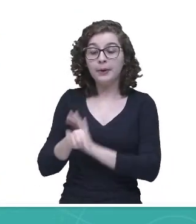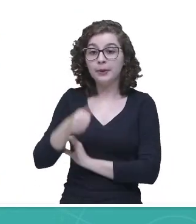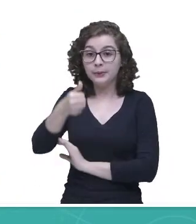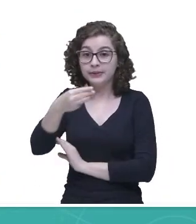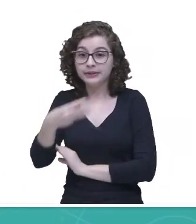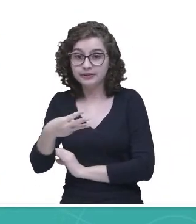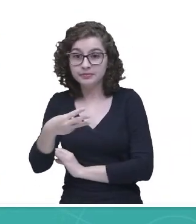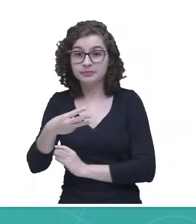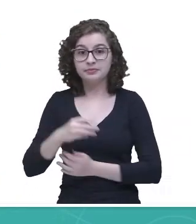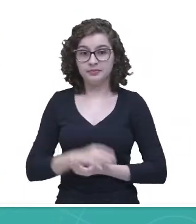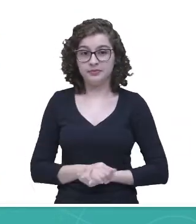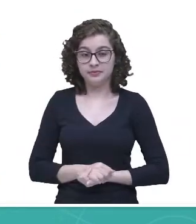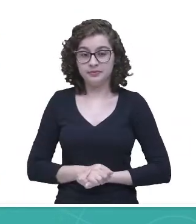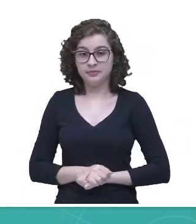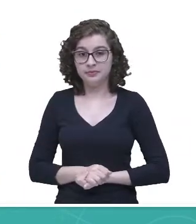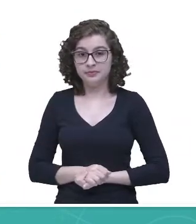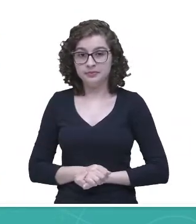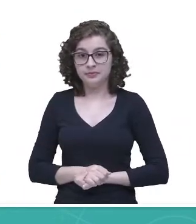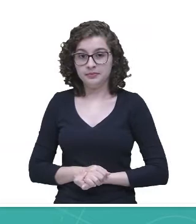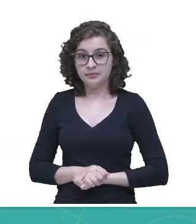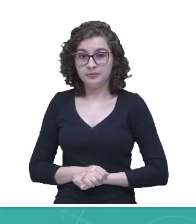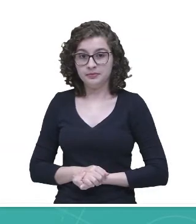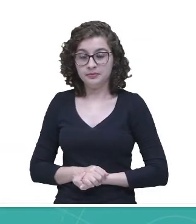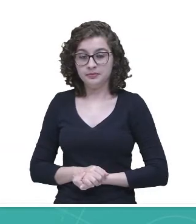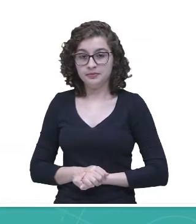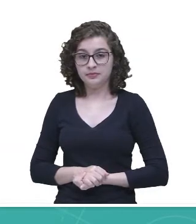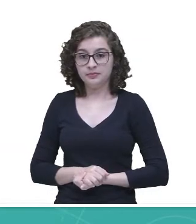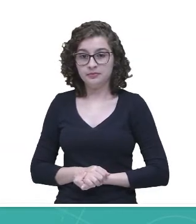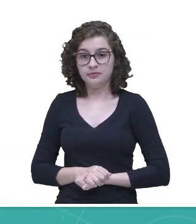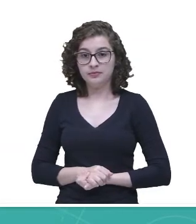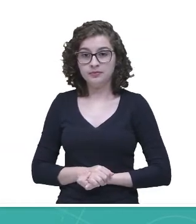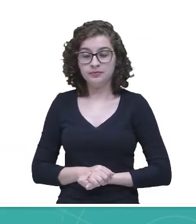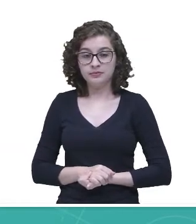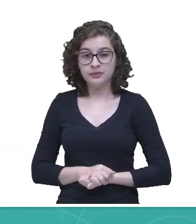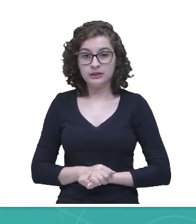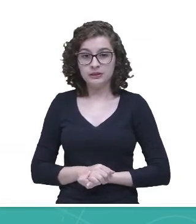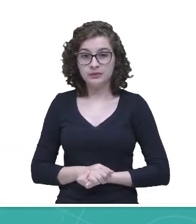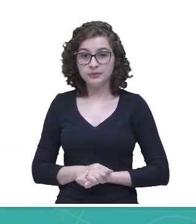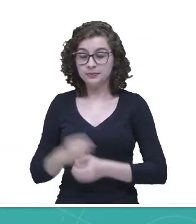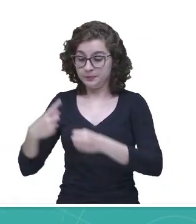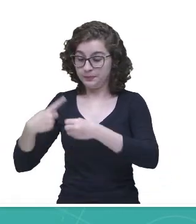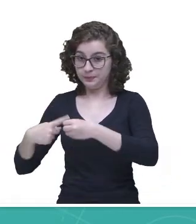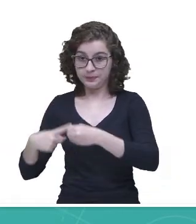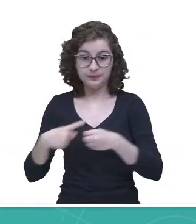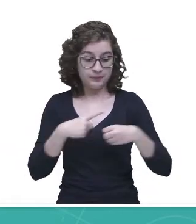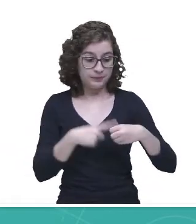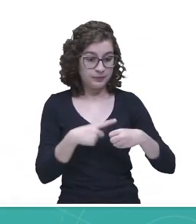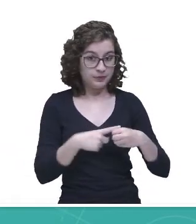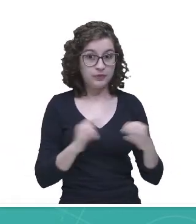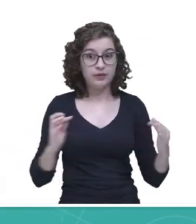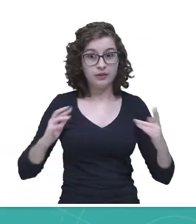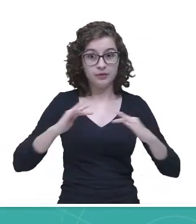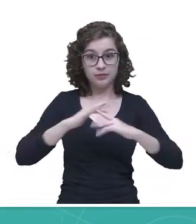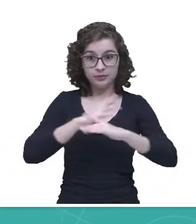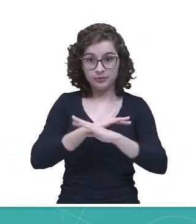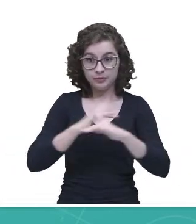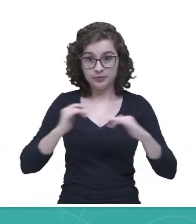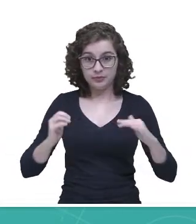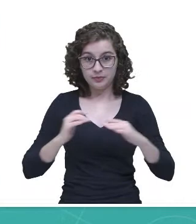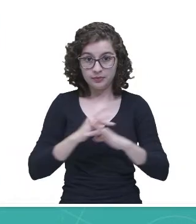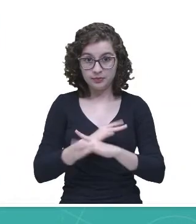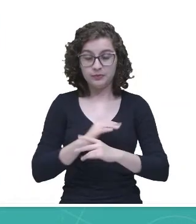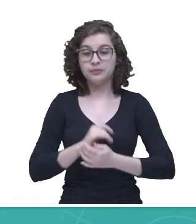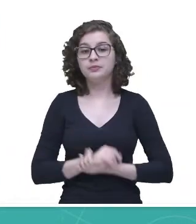Então na questão de número 13, gente, a gente tem aí a interligação, olha, aqui entre as